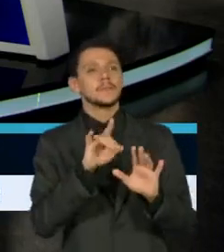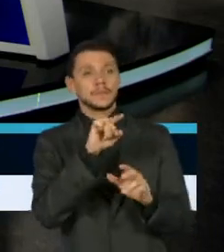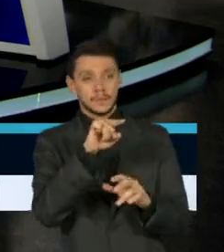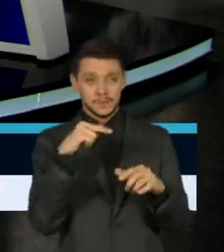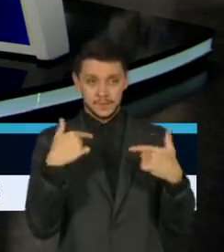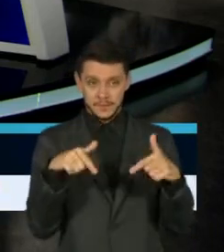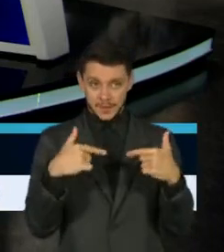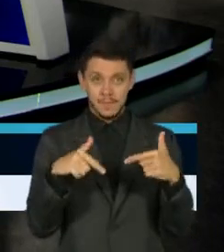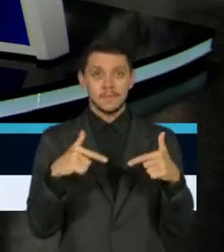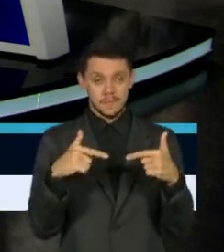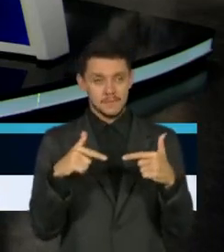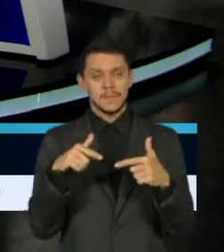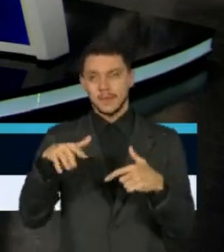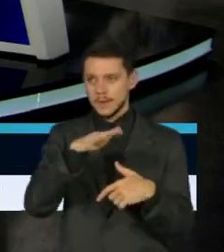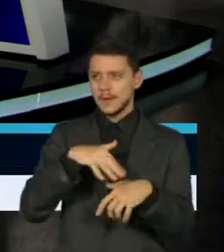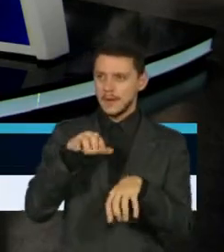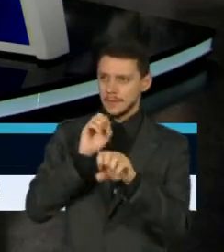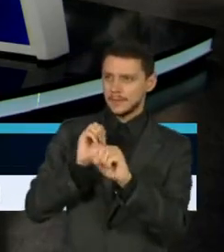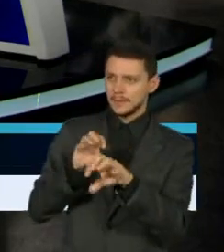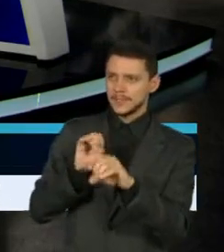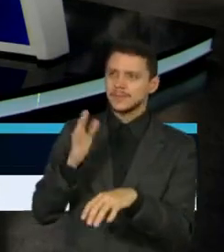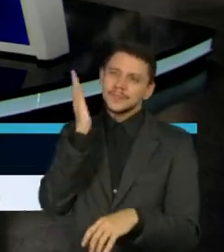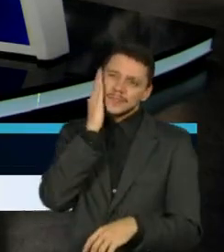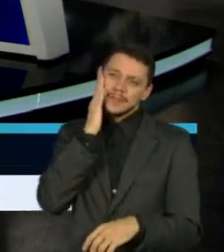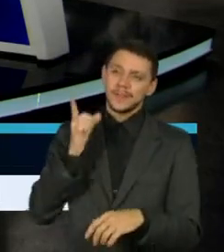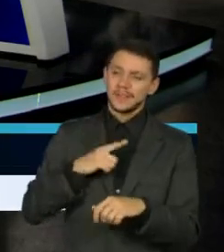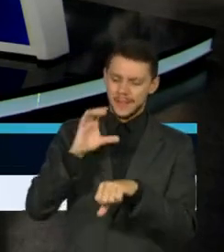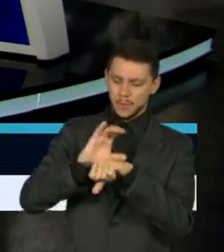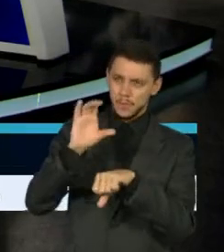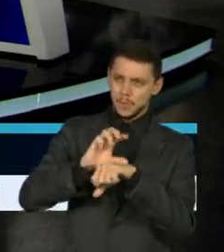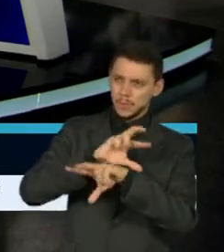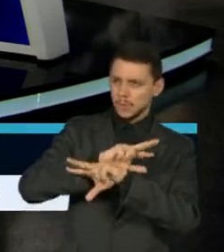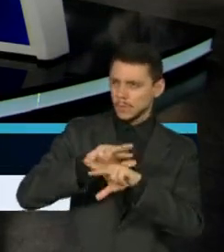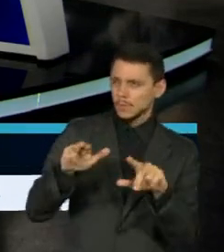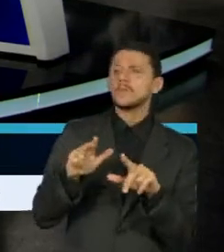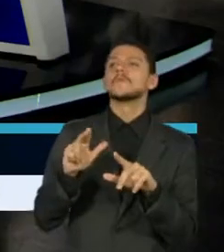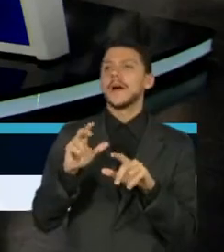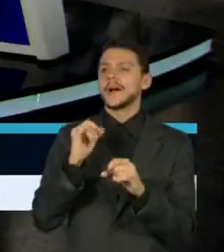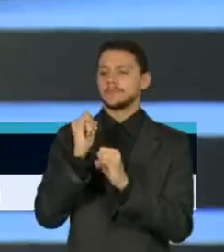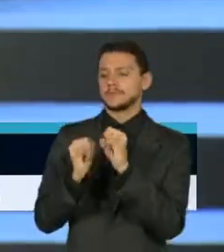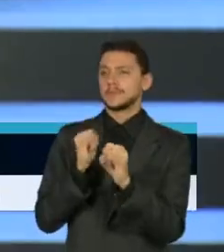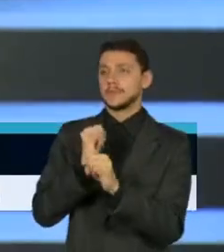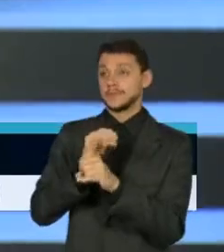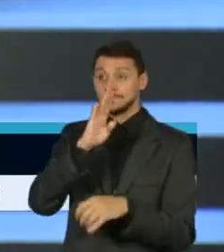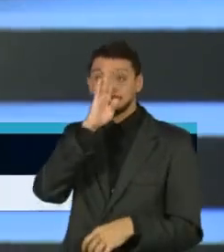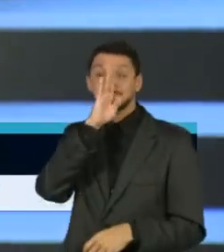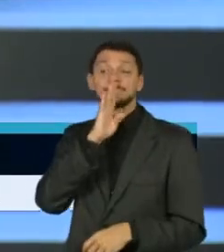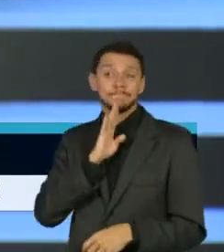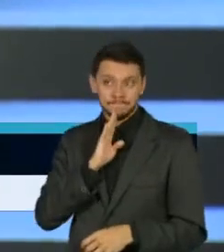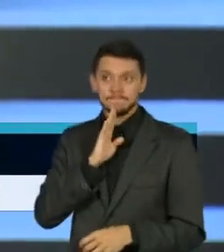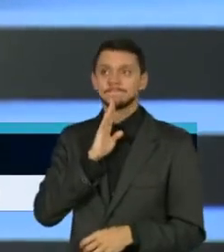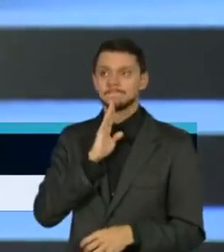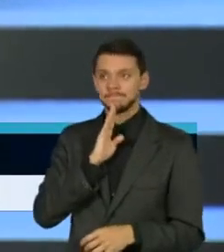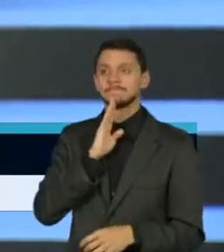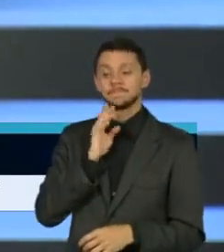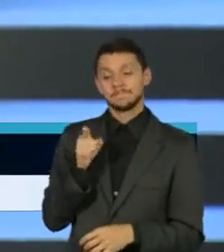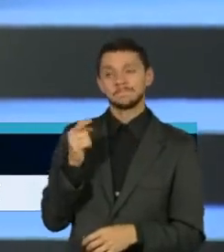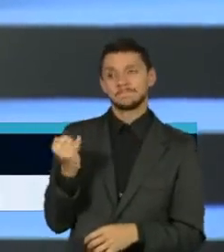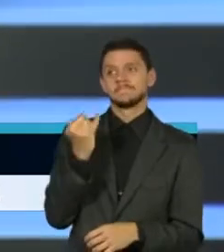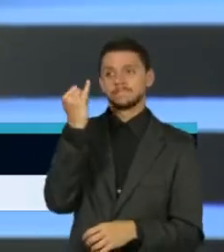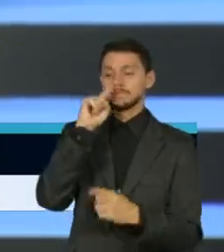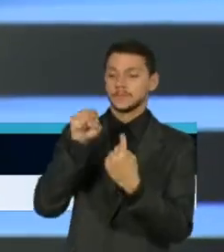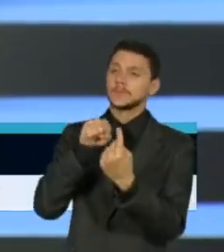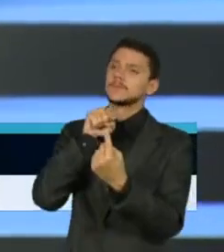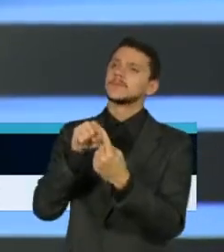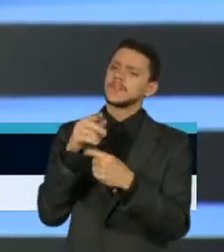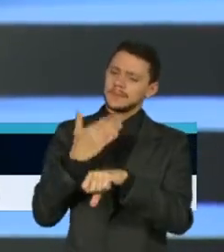educação, Pondé, sabem que já existem vários cursos acontecendo online e gratuitos, o que é mais importante. E para treinar os